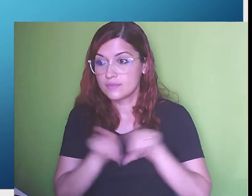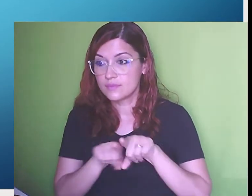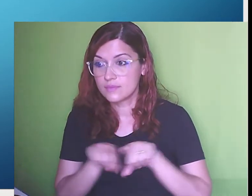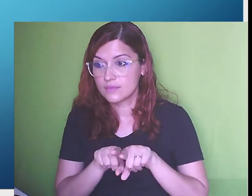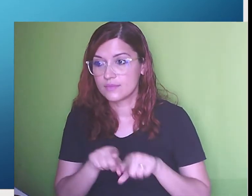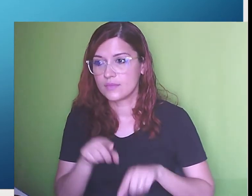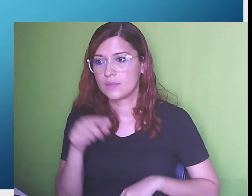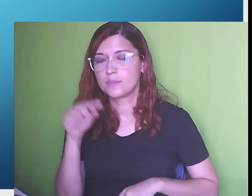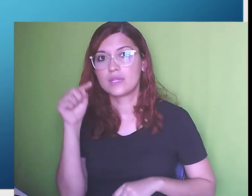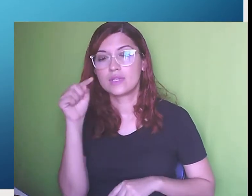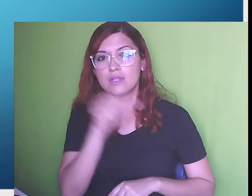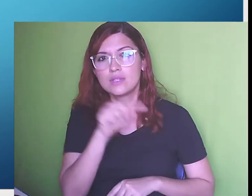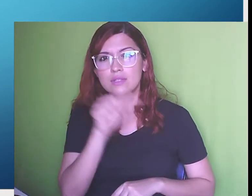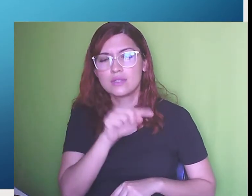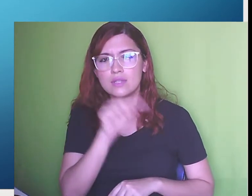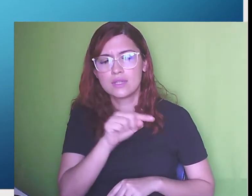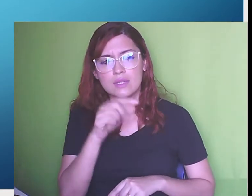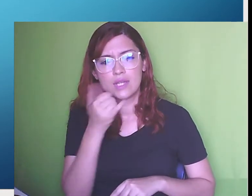potência.